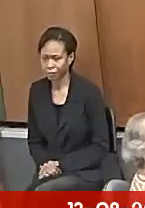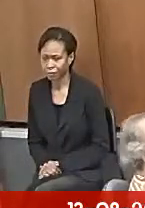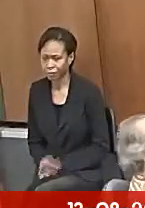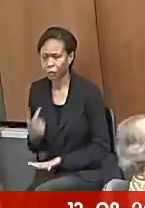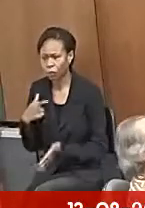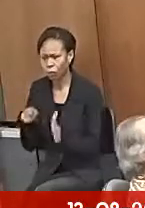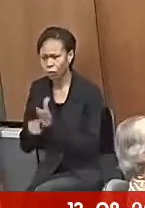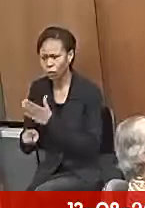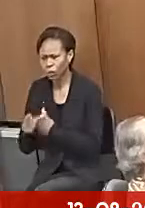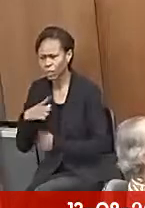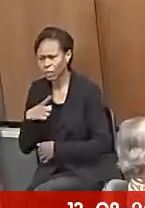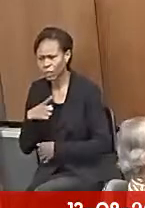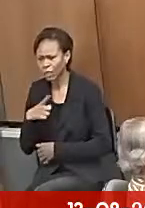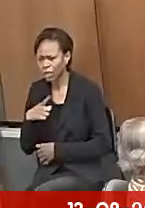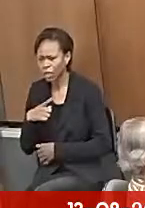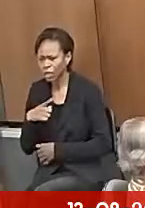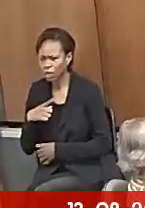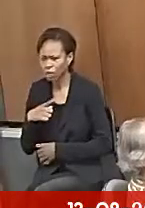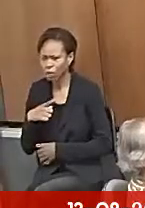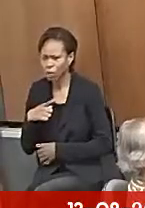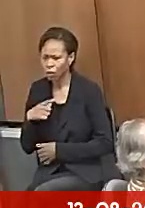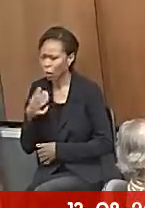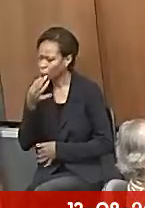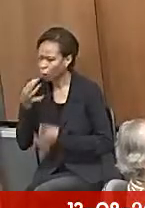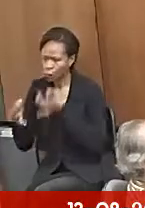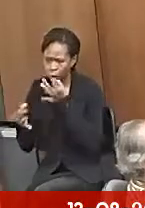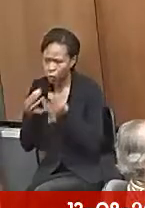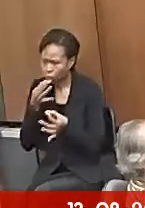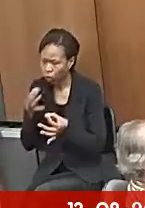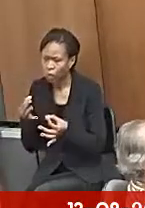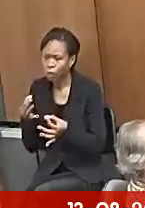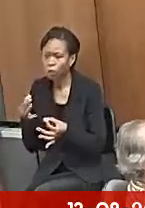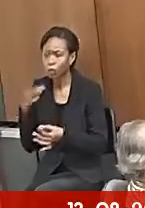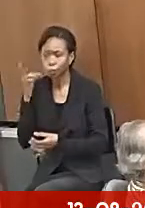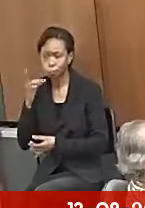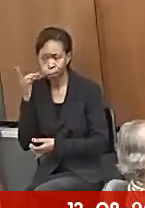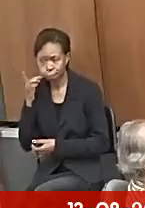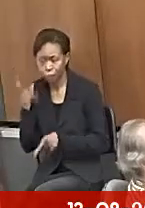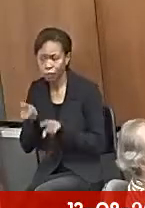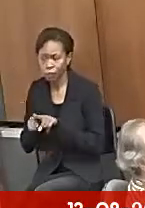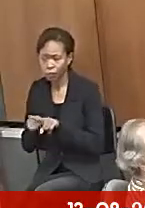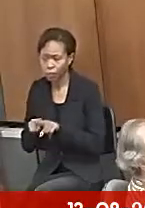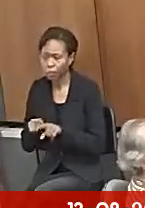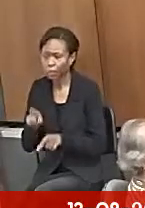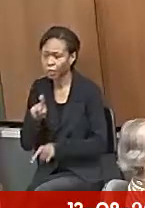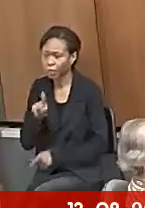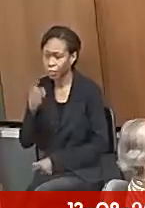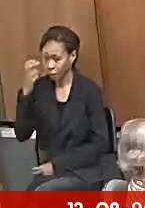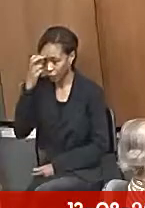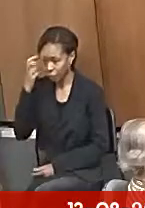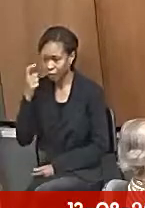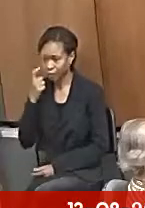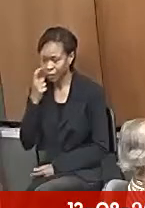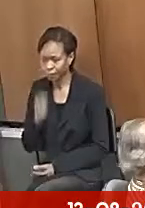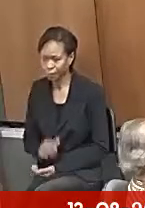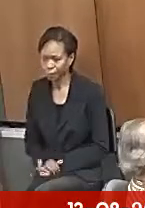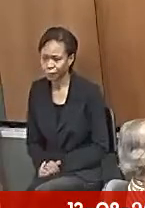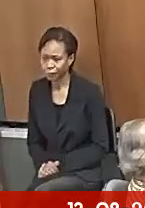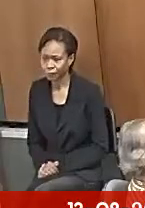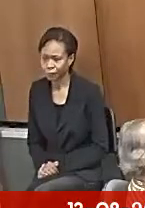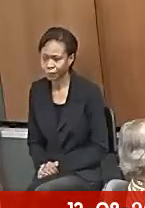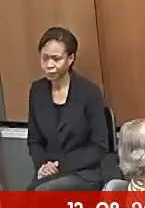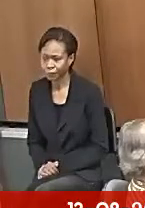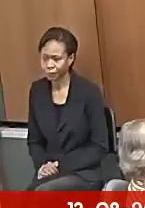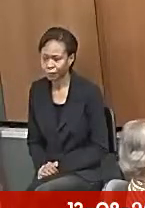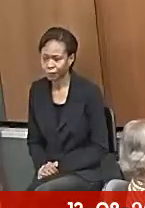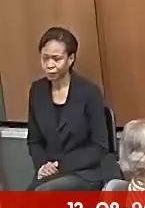ainda nessa com a palavra os deputados menor são pela ordem zé guilherme tentá deixe eu não poderia